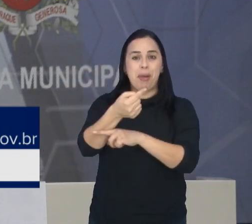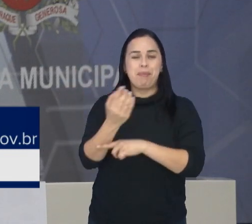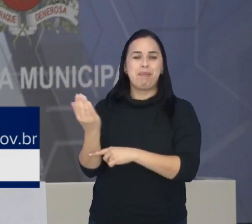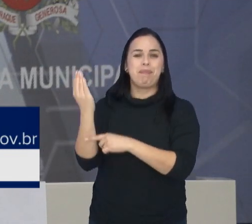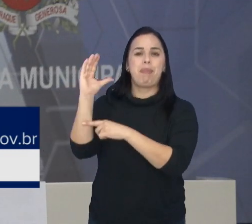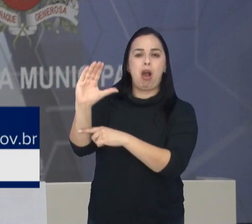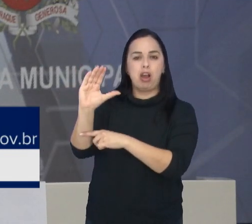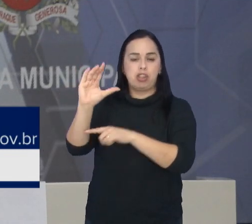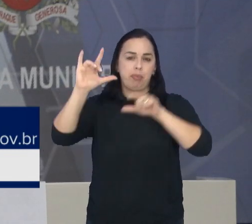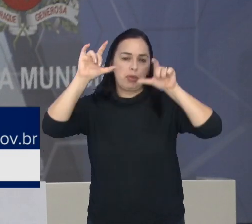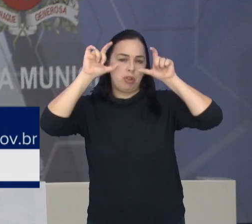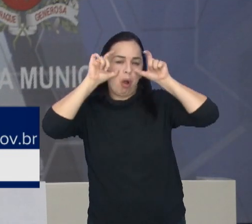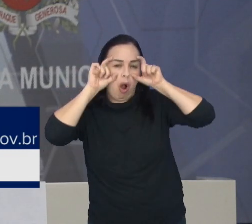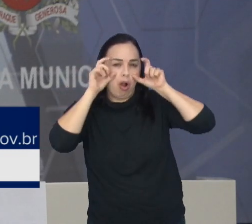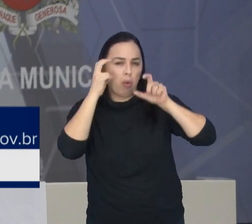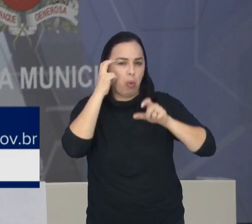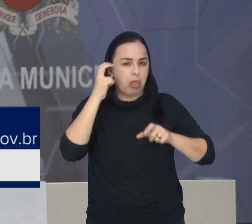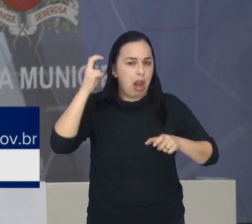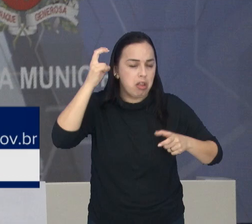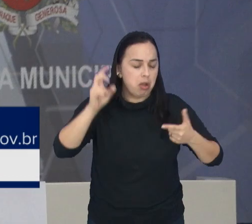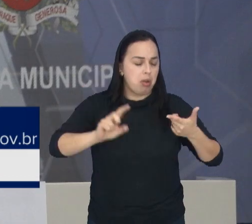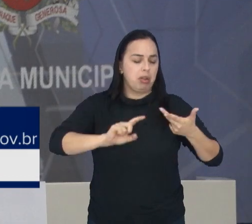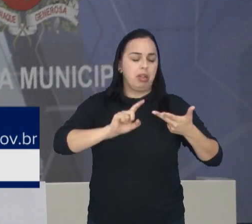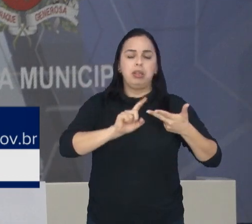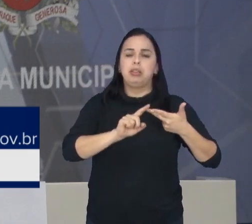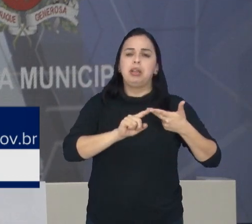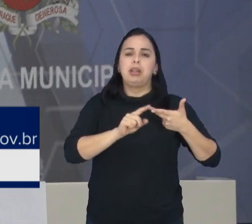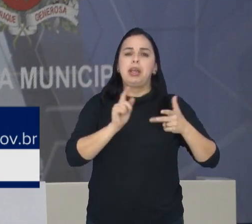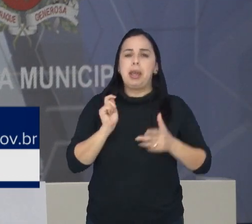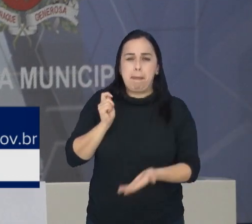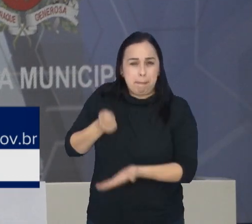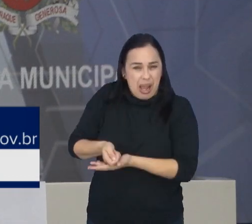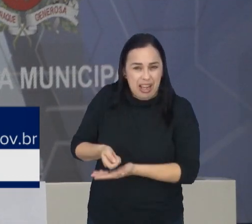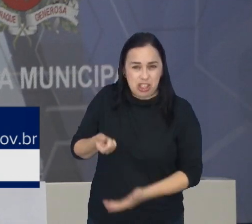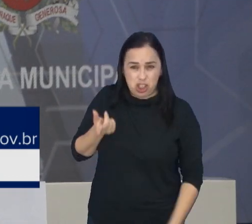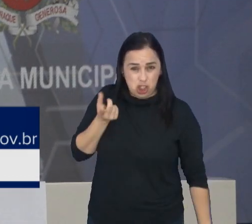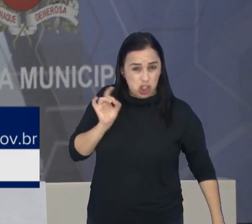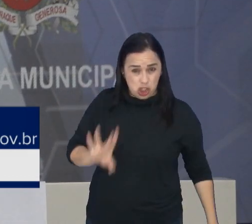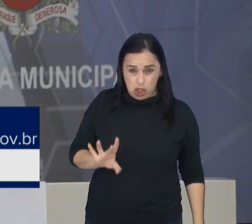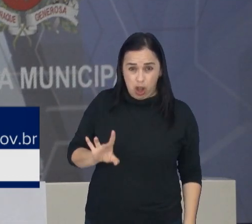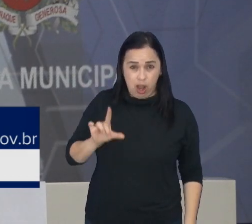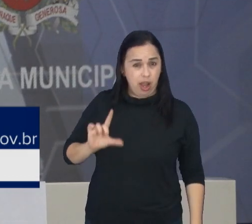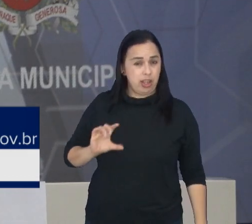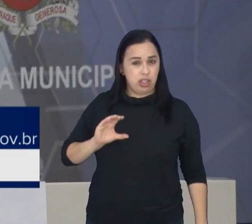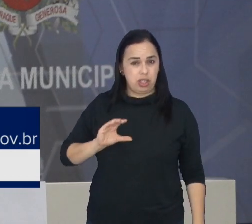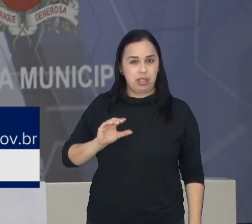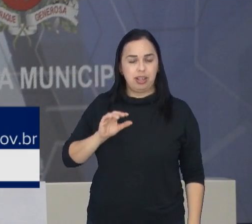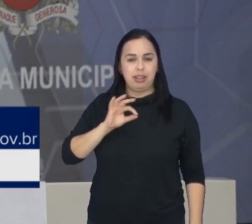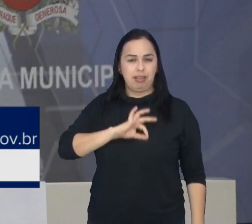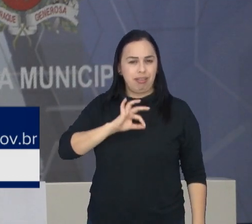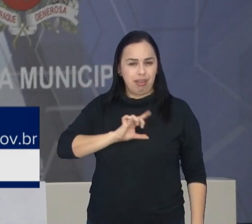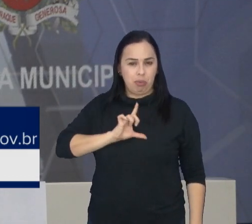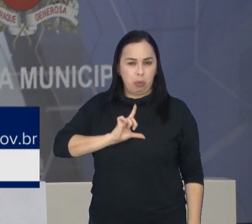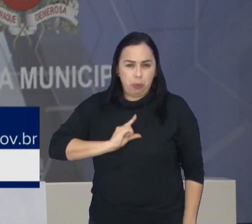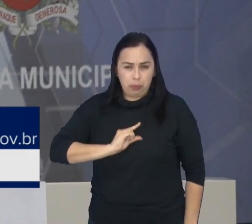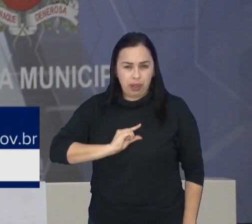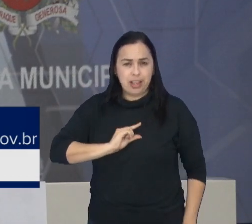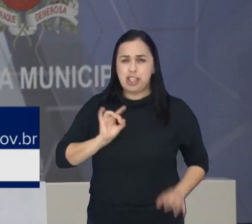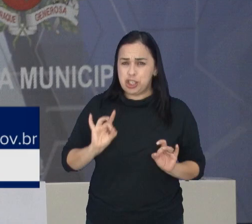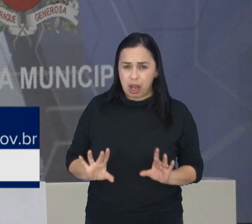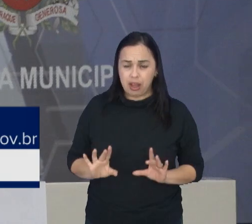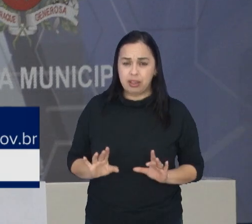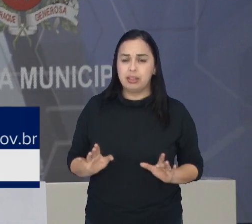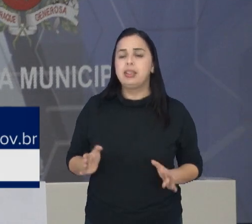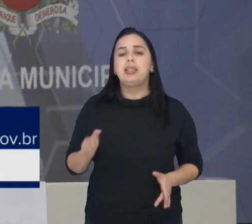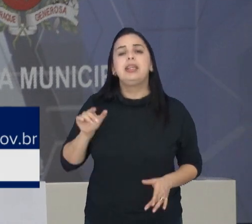do óculos inteligente, não sei o quê, e paga essa merreca para o GCM, essa vergonha de salário. E o que